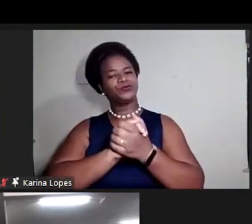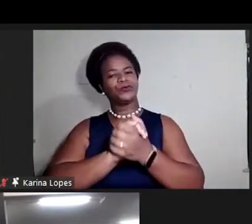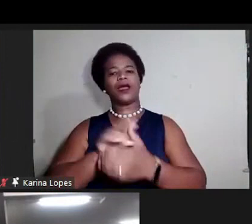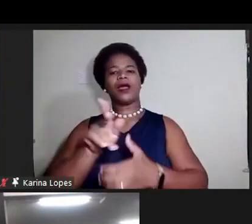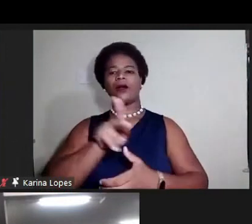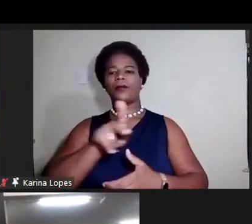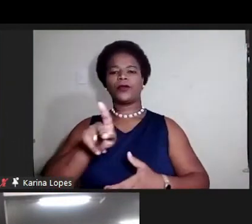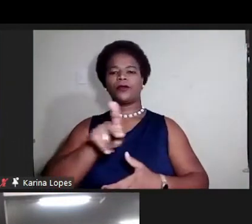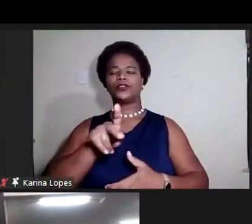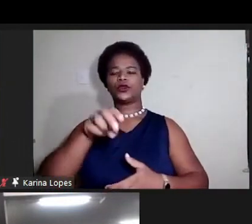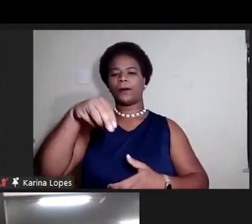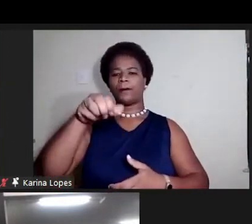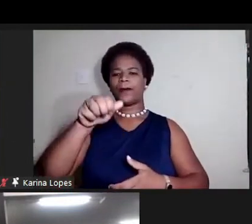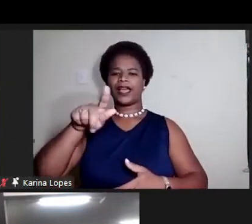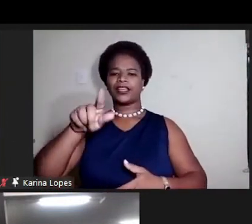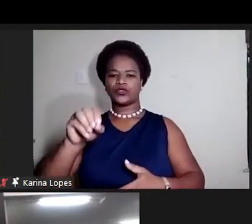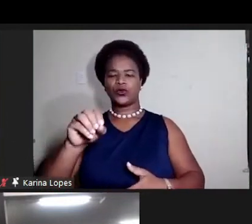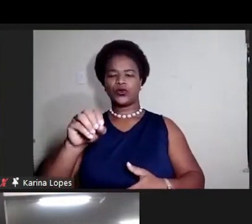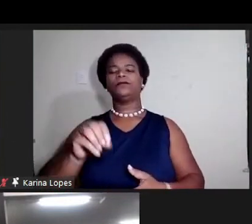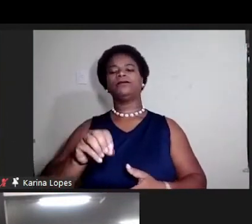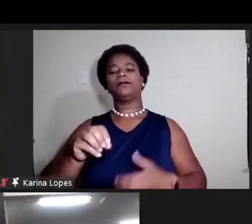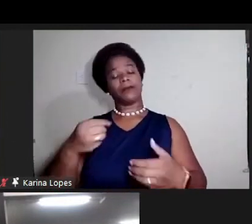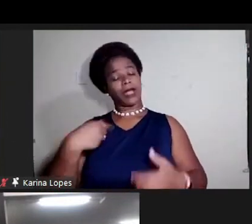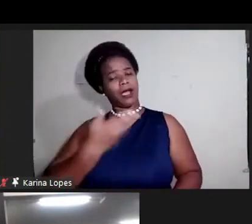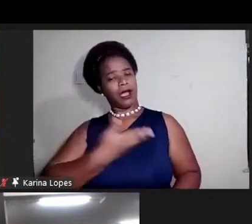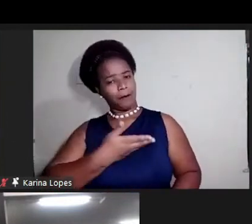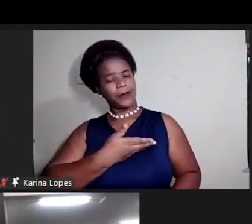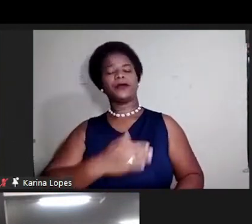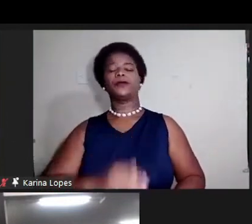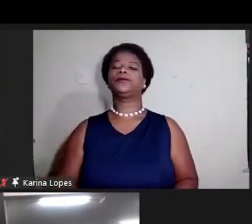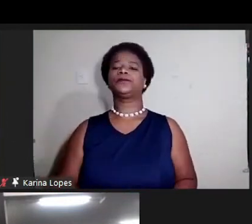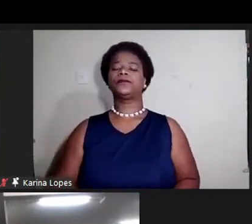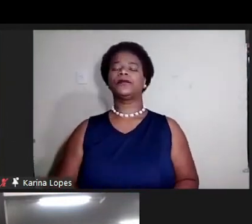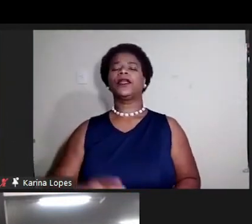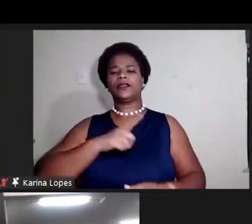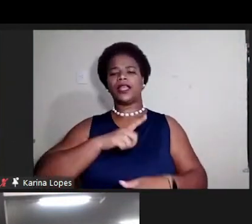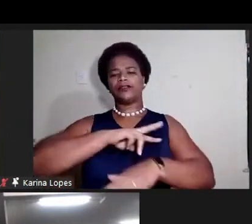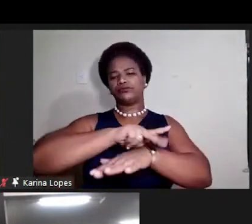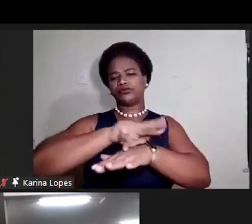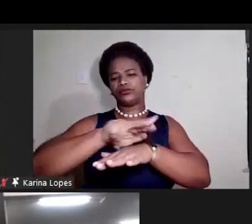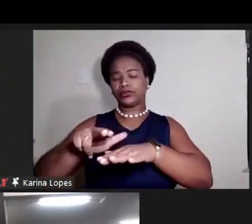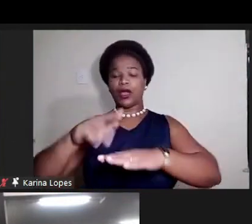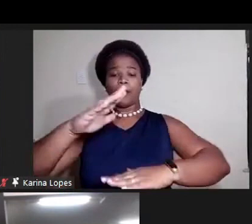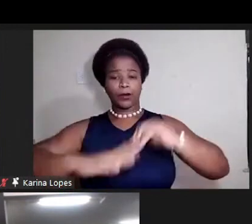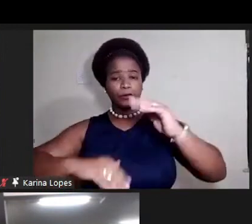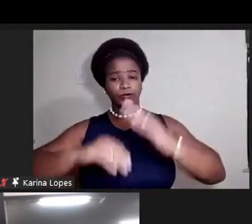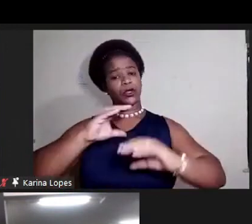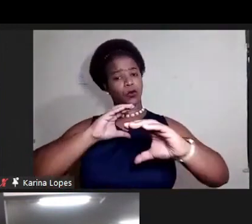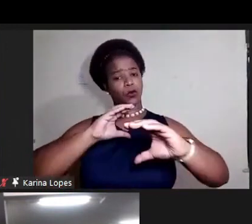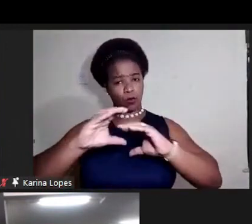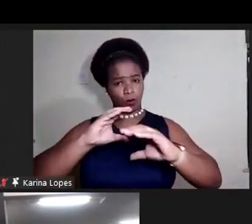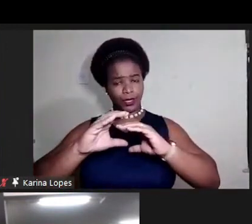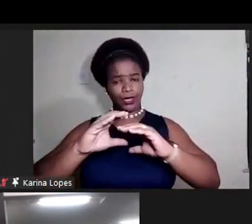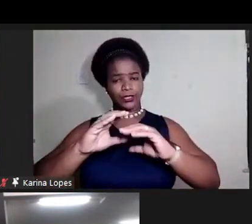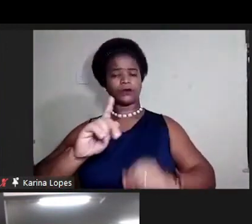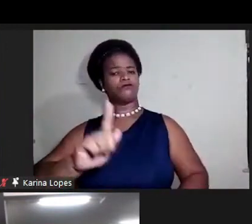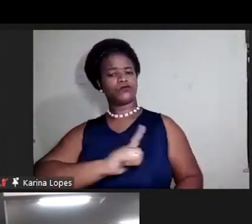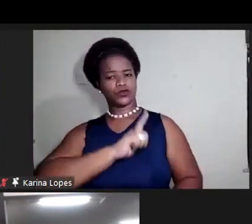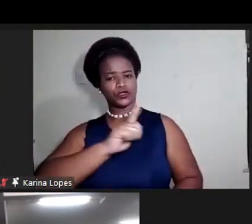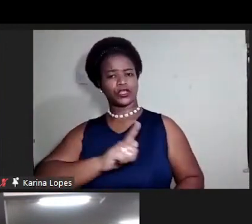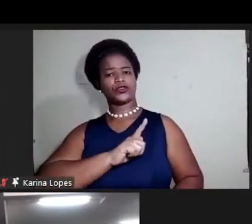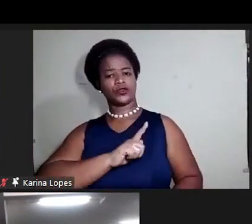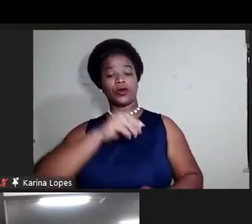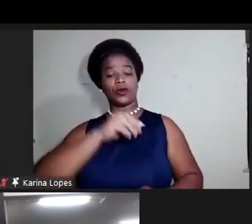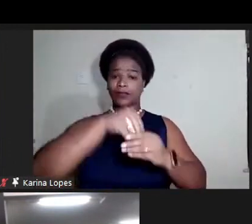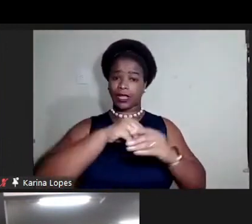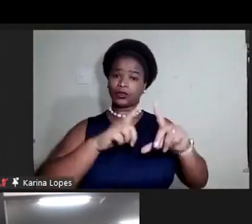Guerra, colega e amigo, cujas intervenções como profissional de comunicação, gestor tanto na UFJF como